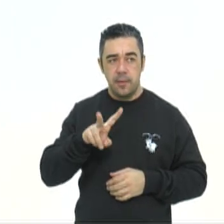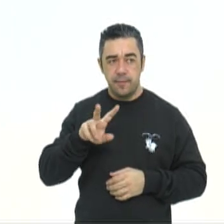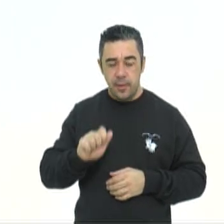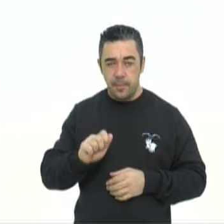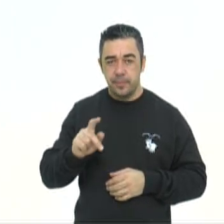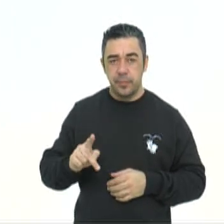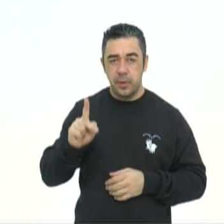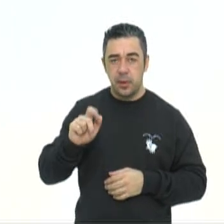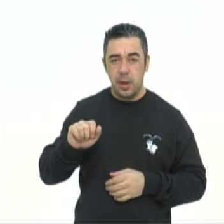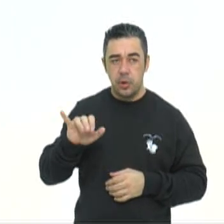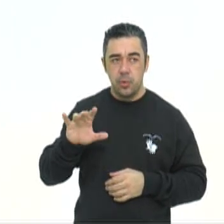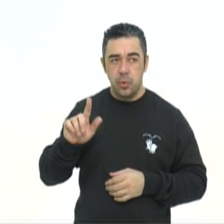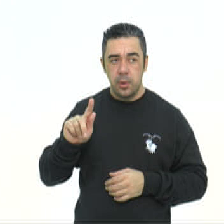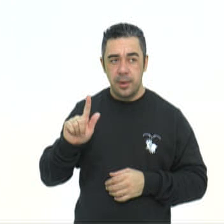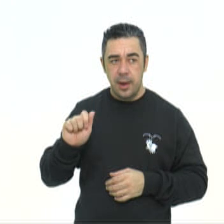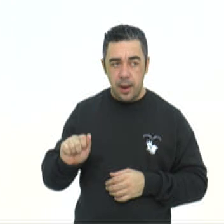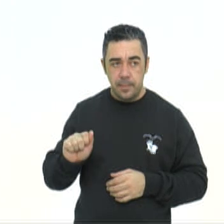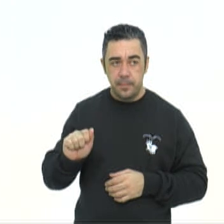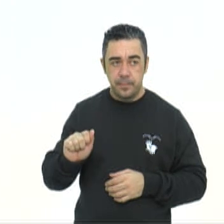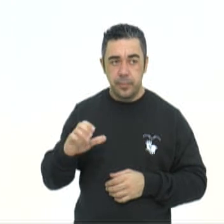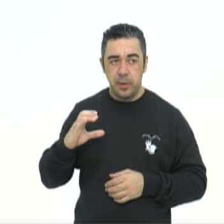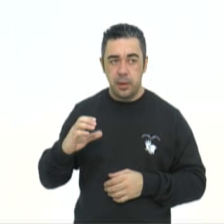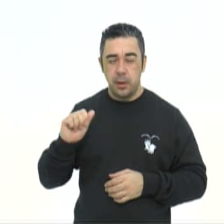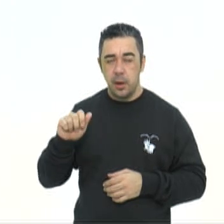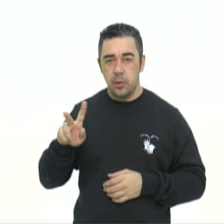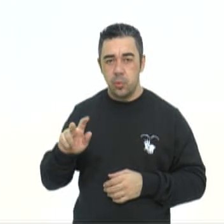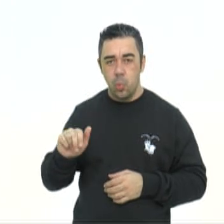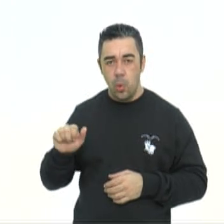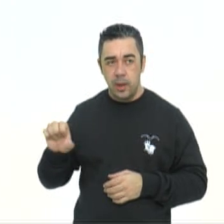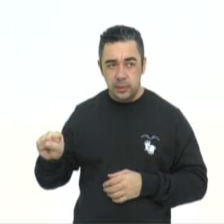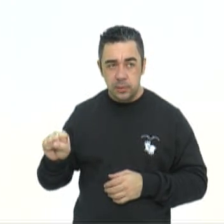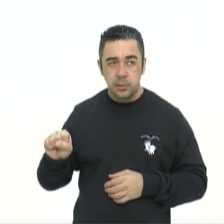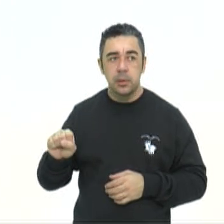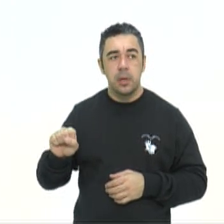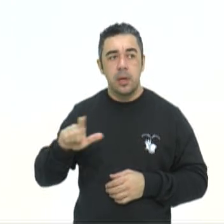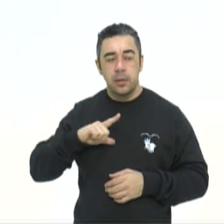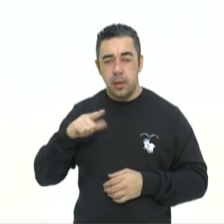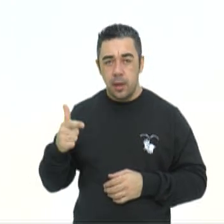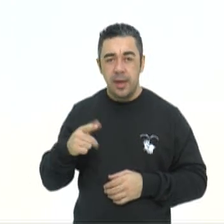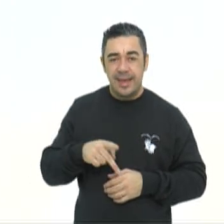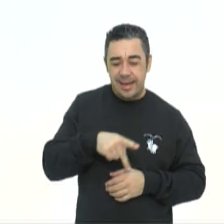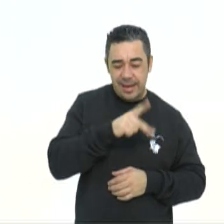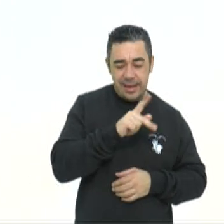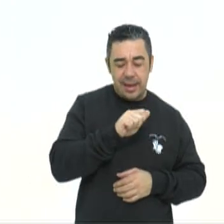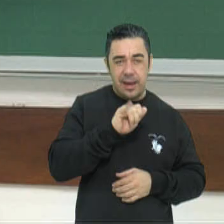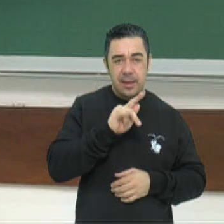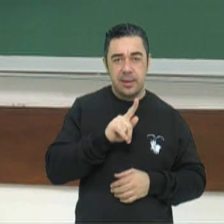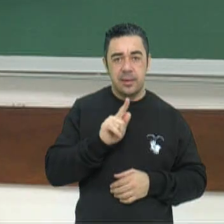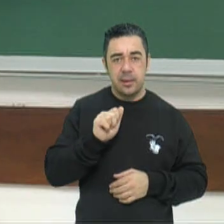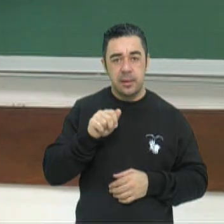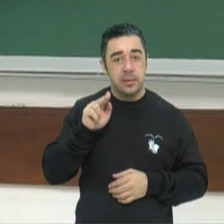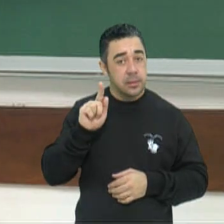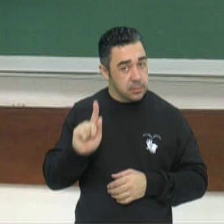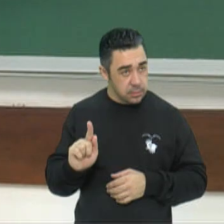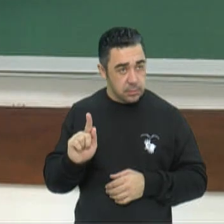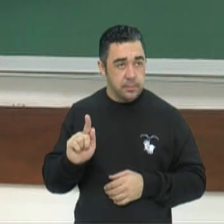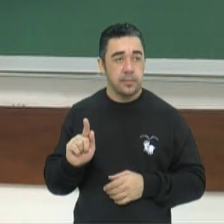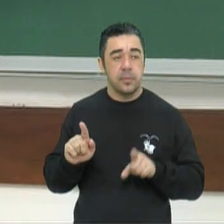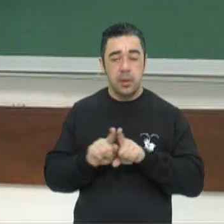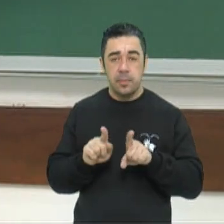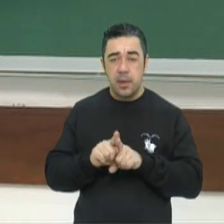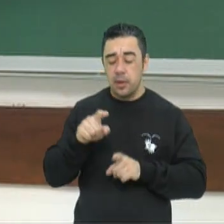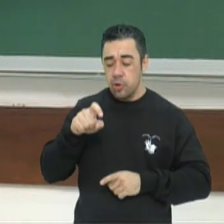os Caigangue, Xetá, Tinguís, entre outros. Então, olha só, gente,